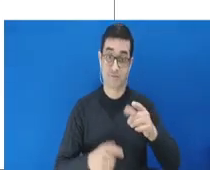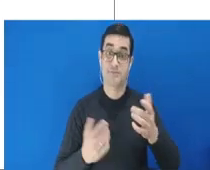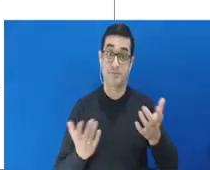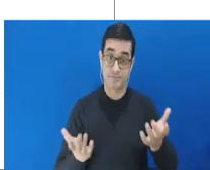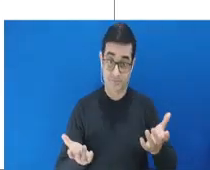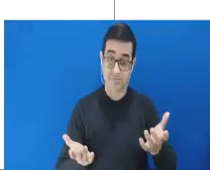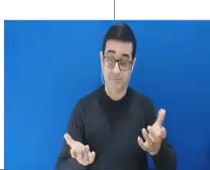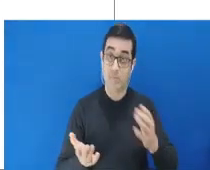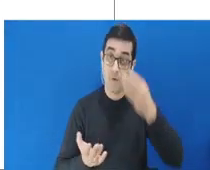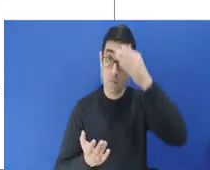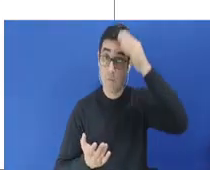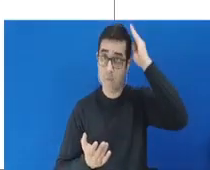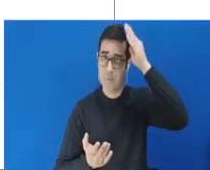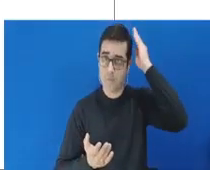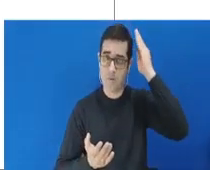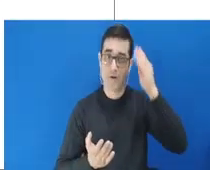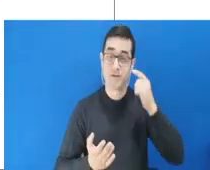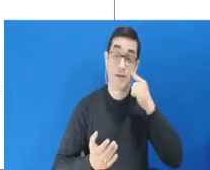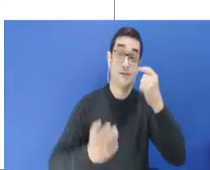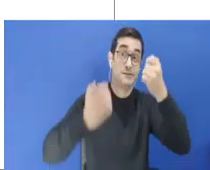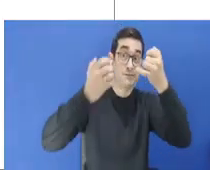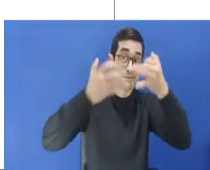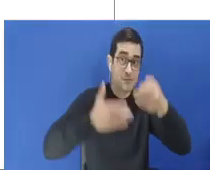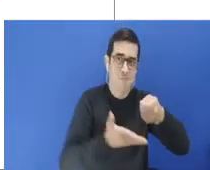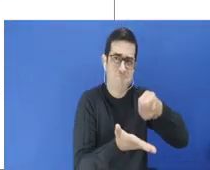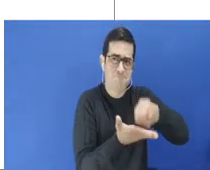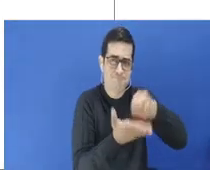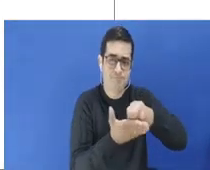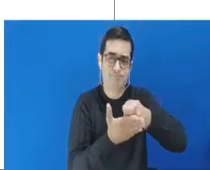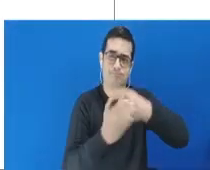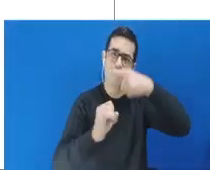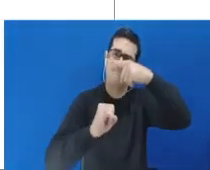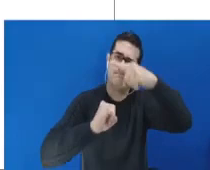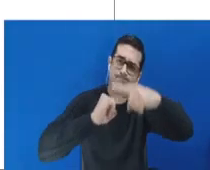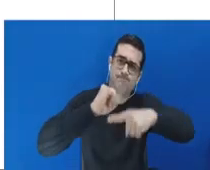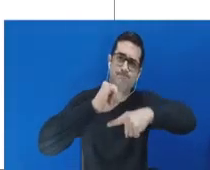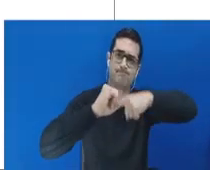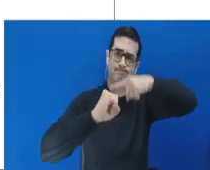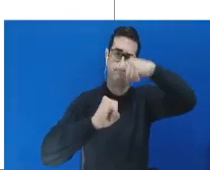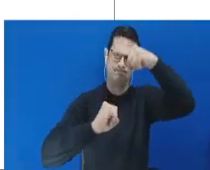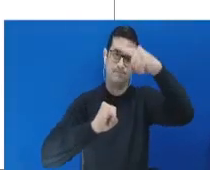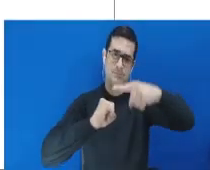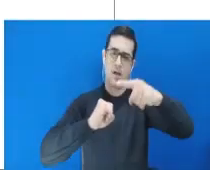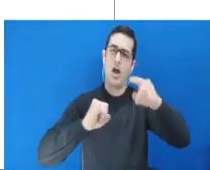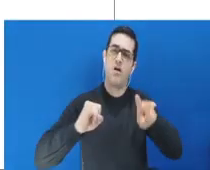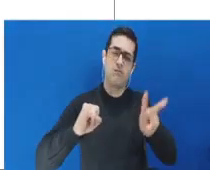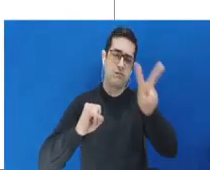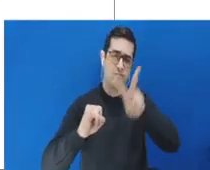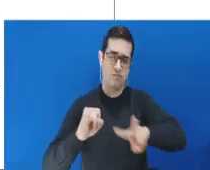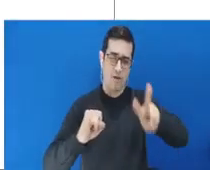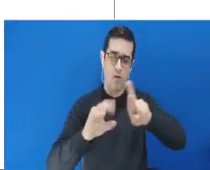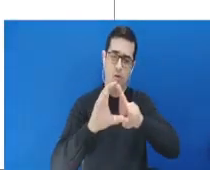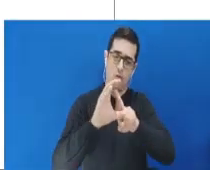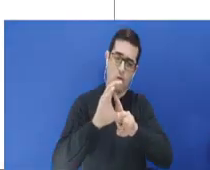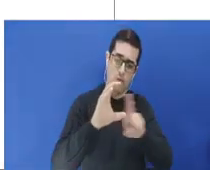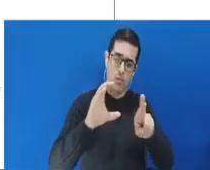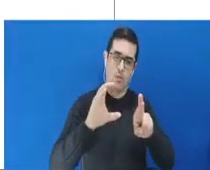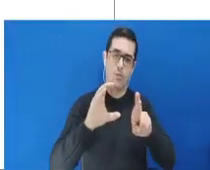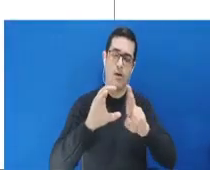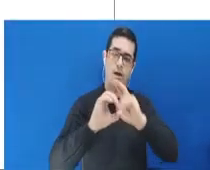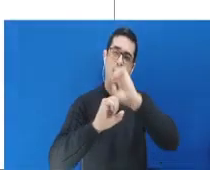E para isso ele conseguiu chegar, com isso ele chegou num valor, né, do raio do elétron, ou seja, raio